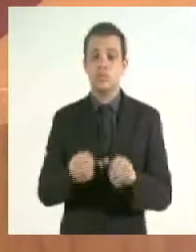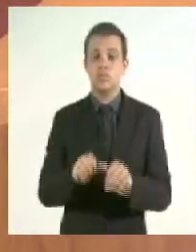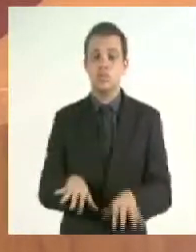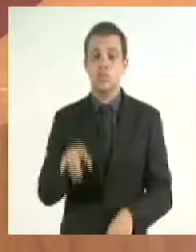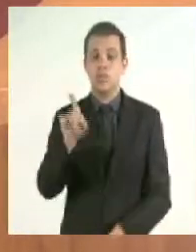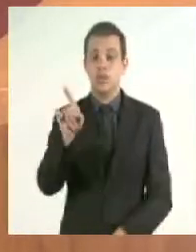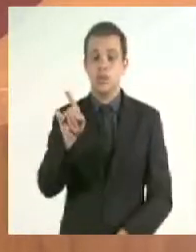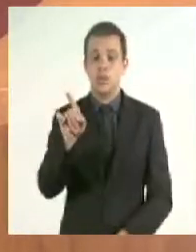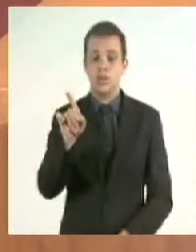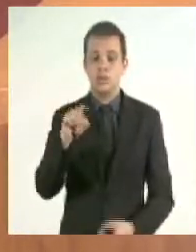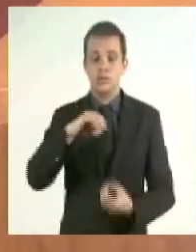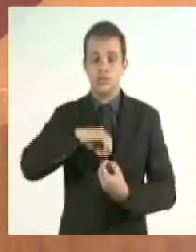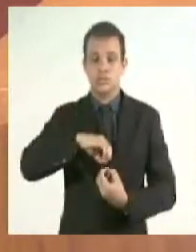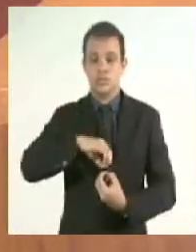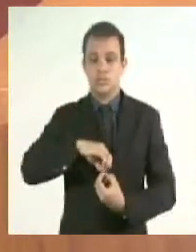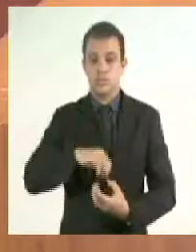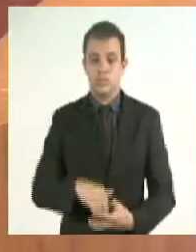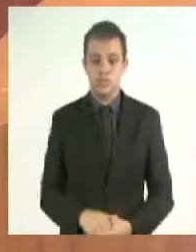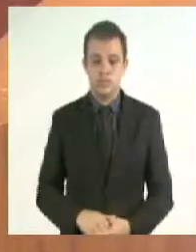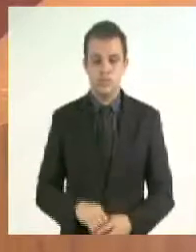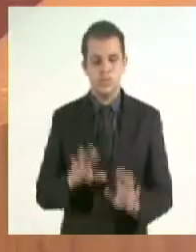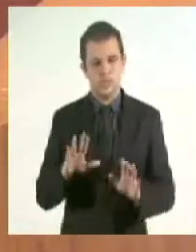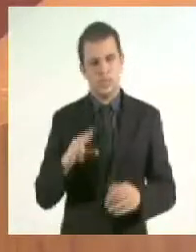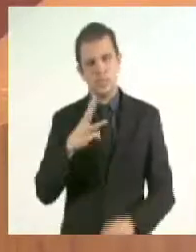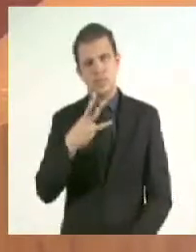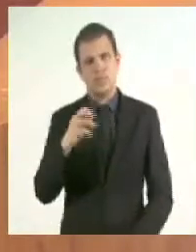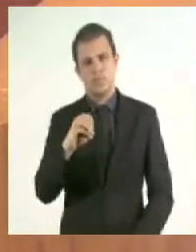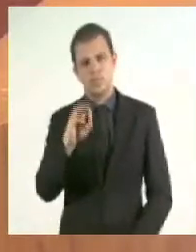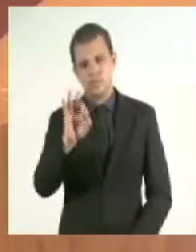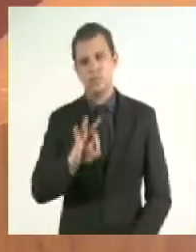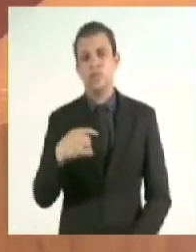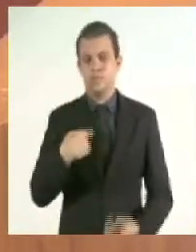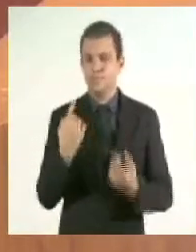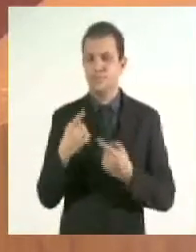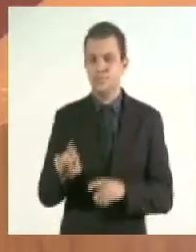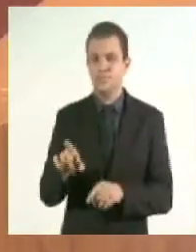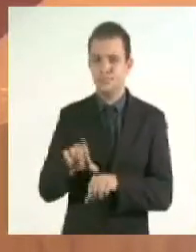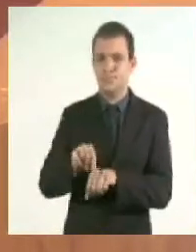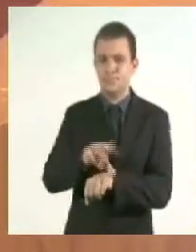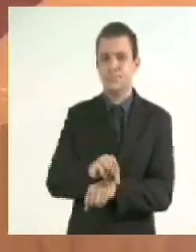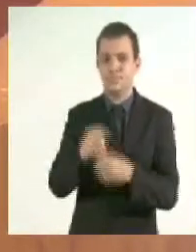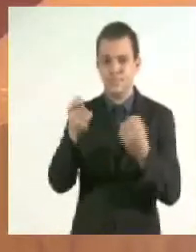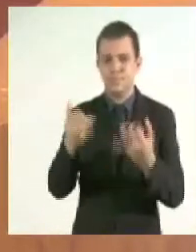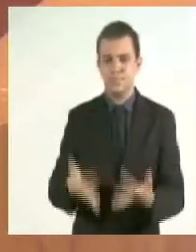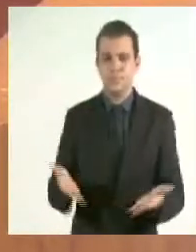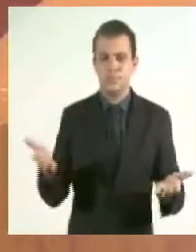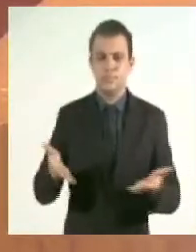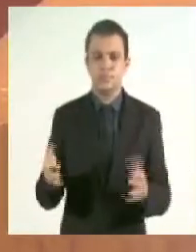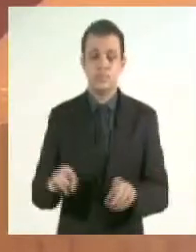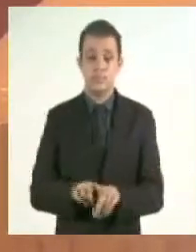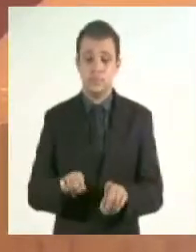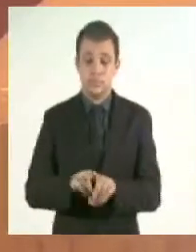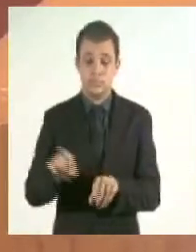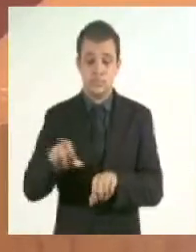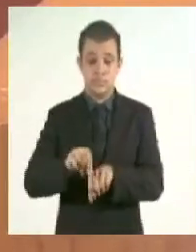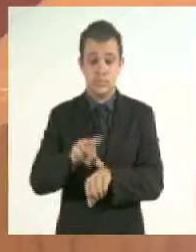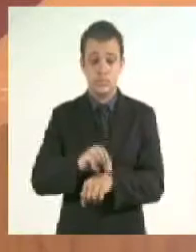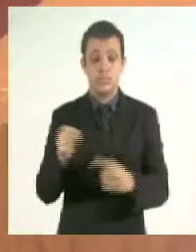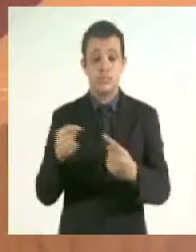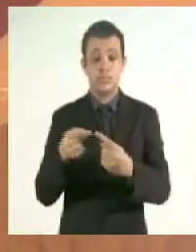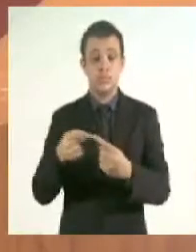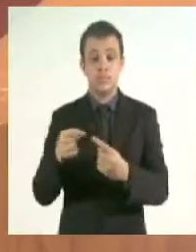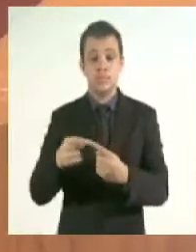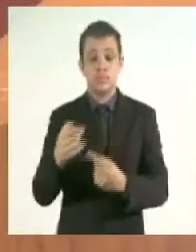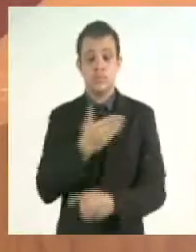esse argumento dos 30%. Ora, e aí também isso pode se estender, esse mesmo argumento, para a saúde. Redução